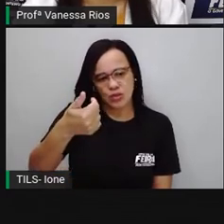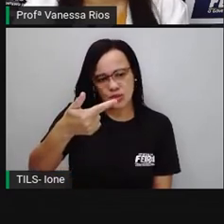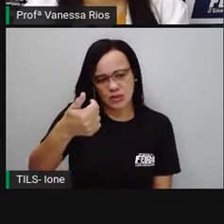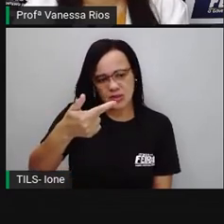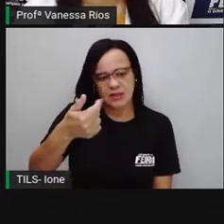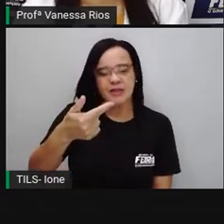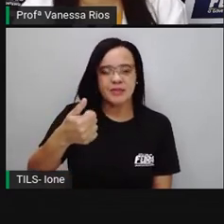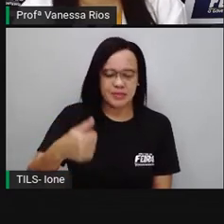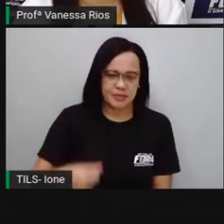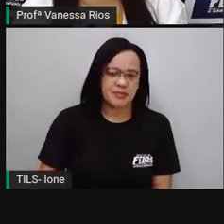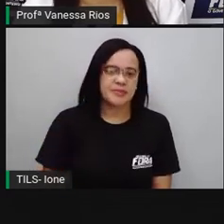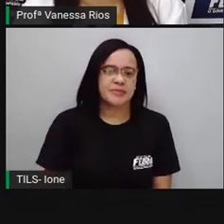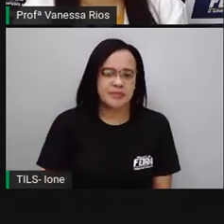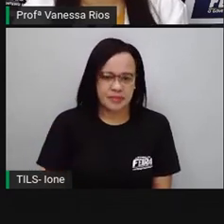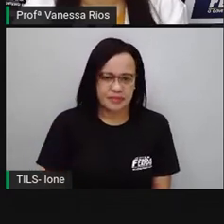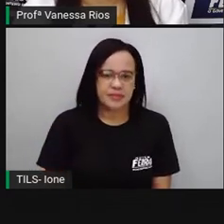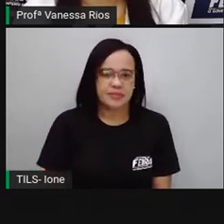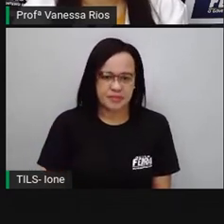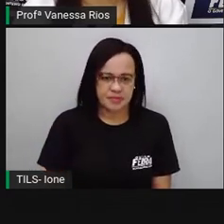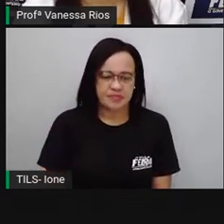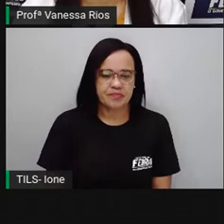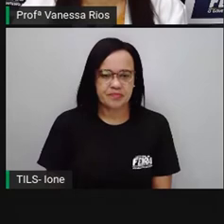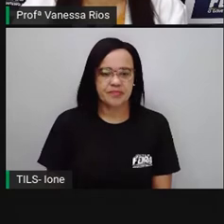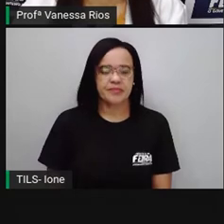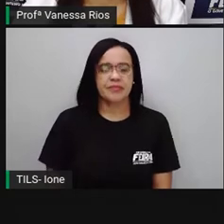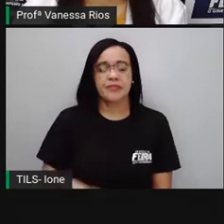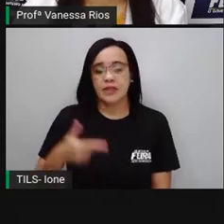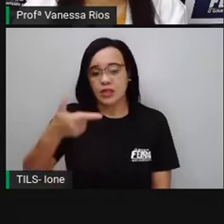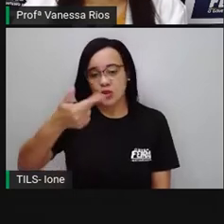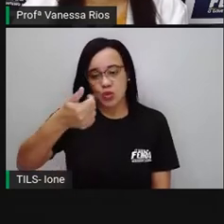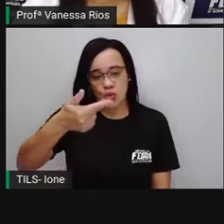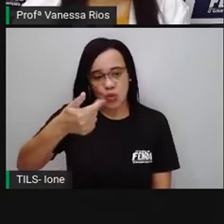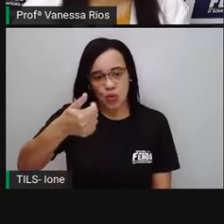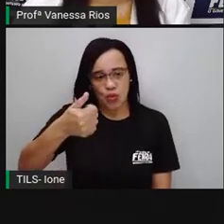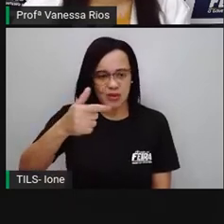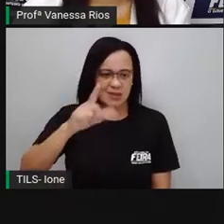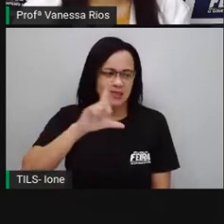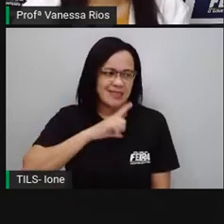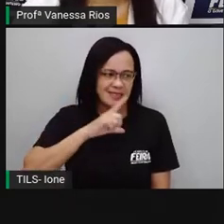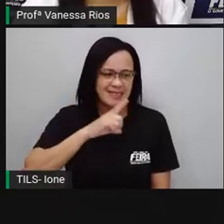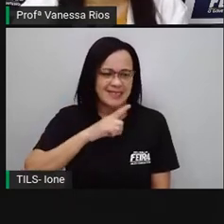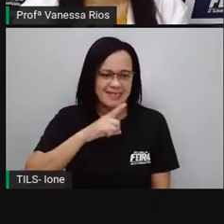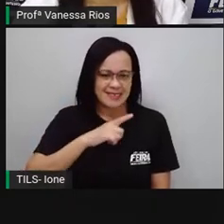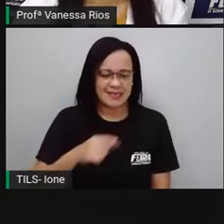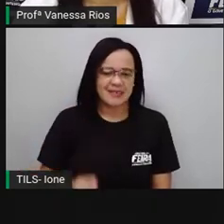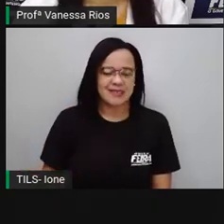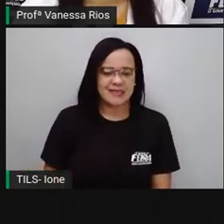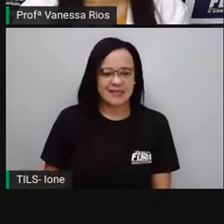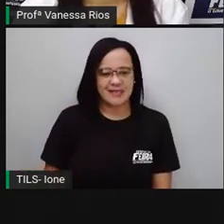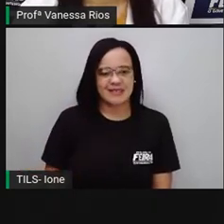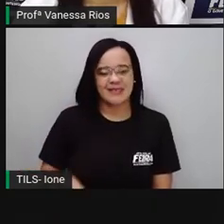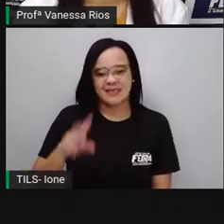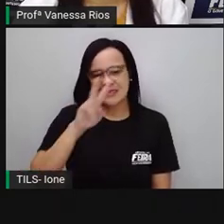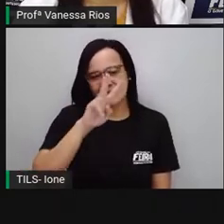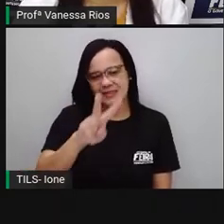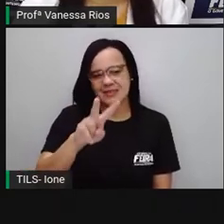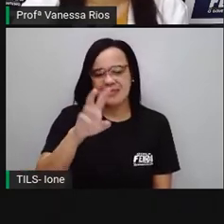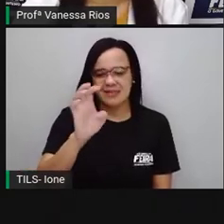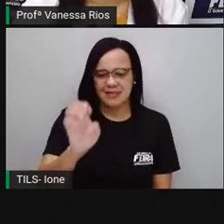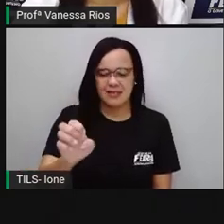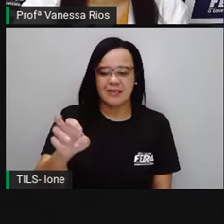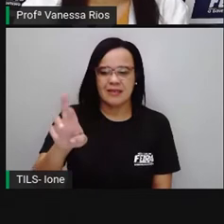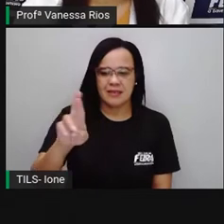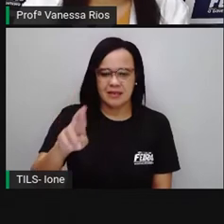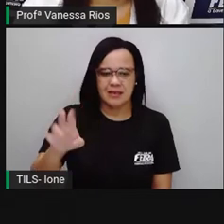8, 9, 10, 11 e 12. Então, a gente identifica aí 12 arestas. E os vértices? Os vértices aí são os pontos